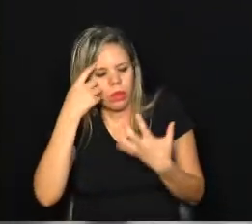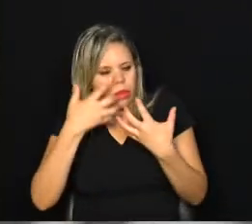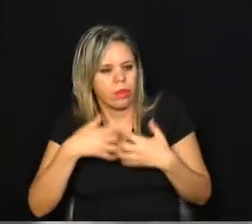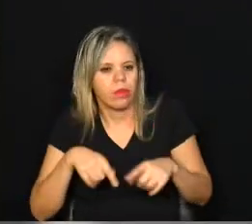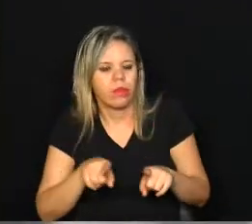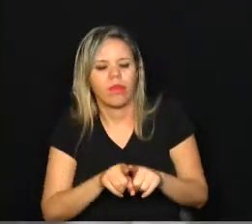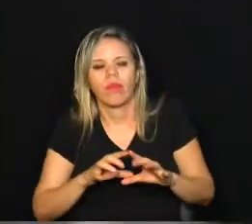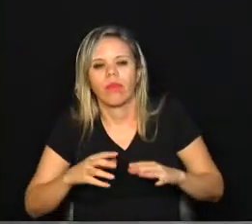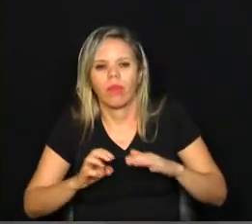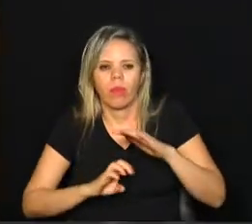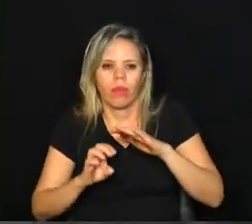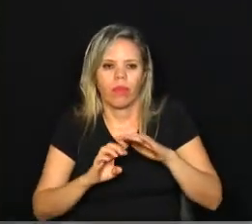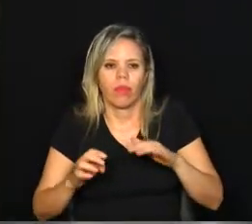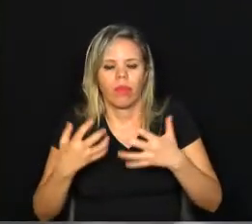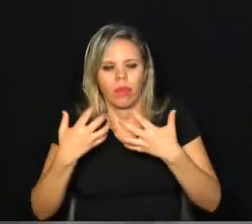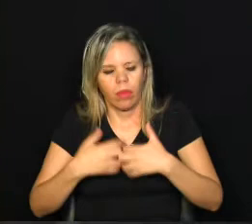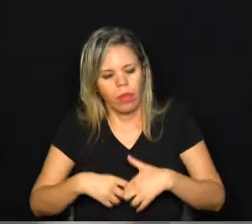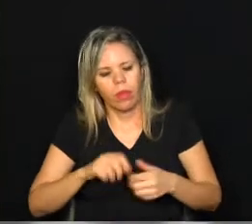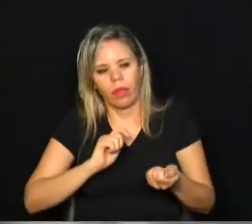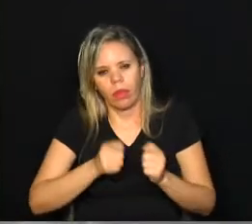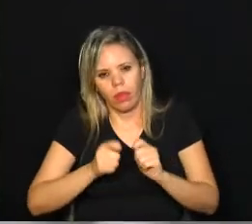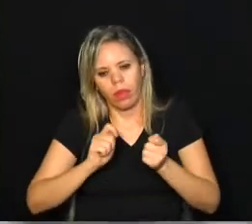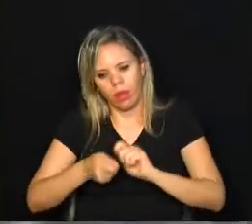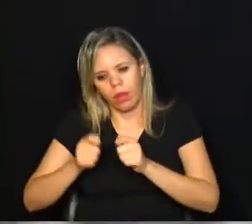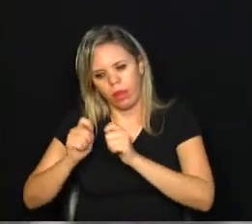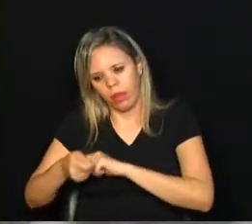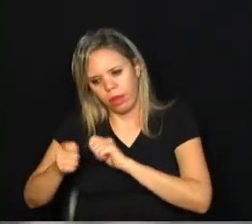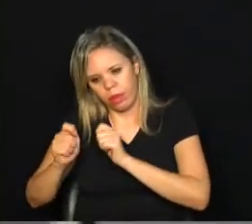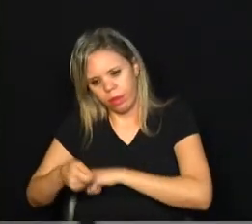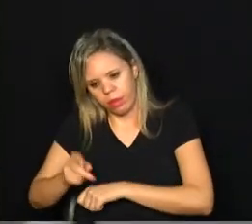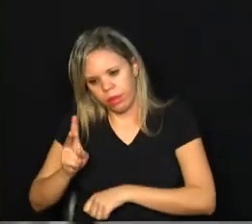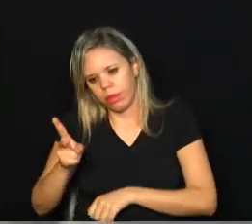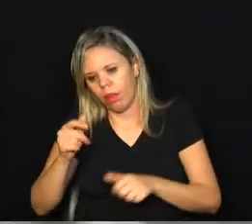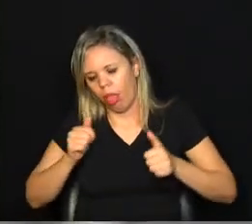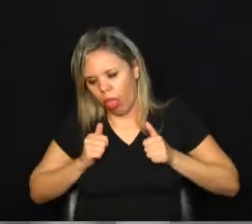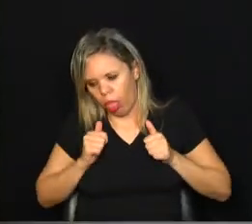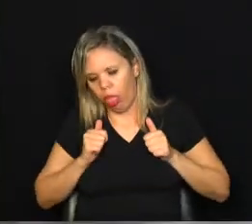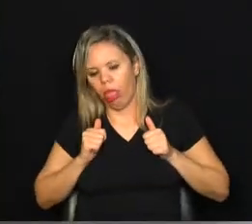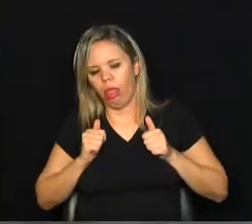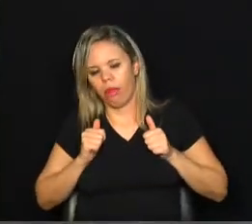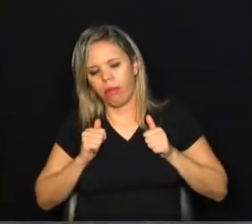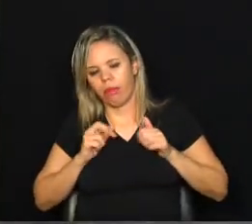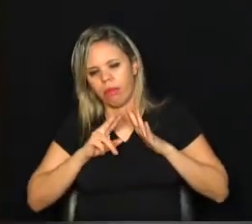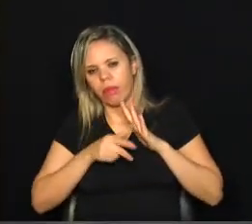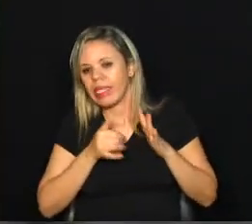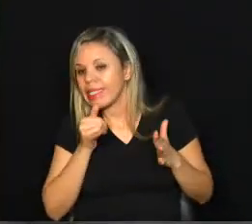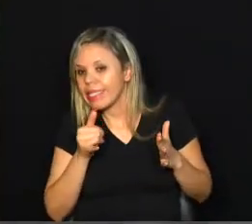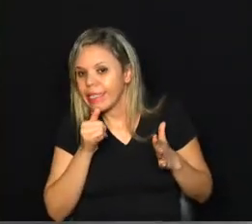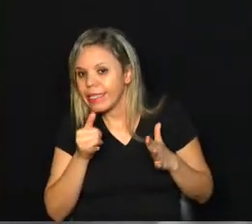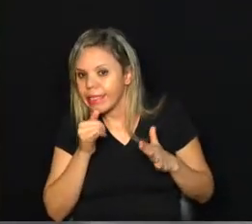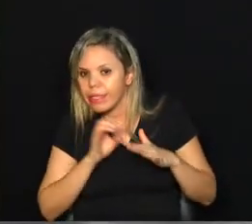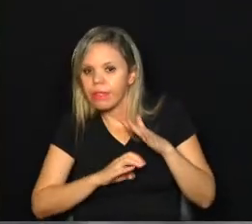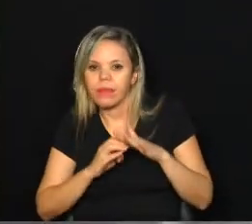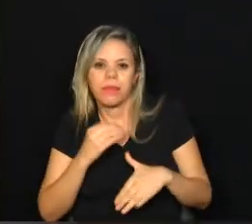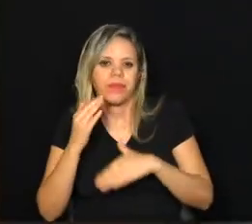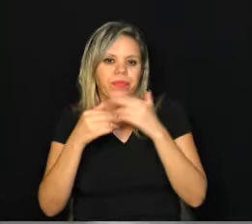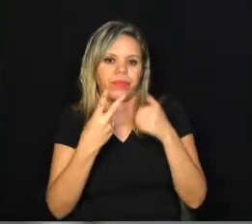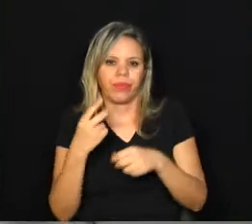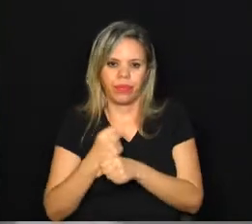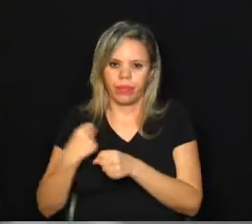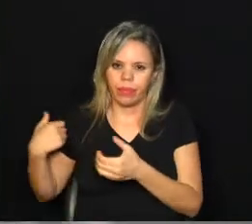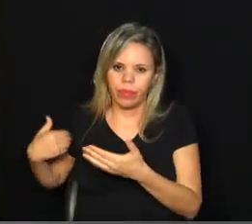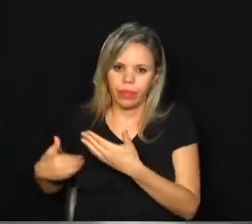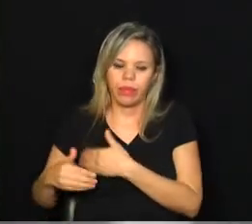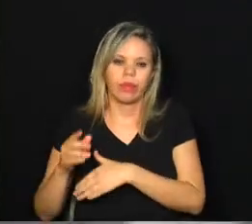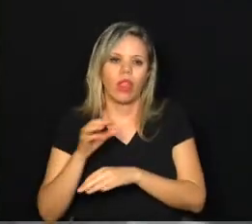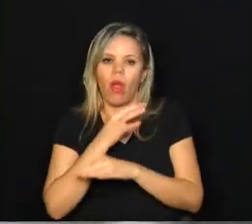Grandes empresas têm que se repensar o tempo inteiro, se reinventar, senão elas padecem. Posso dar vários exemplos de grandes empresas que 20 anos atrás